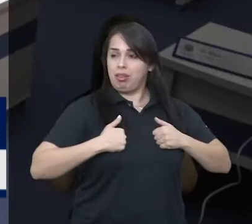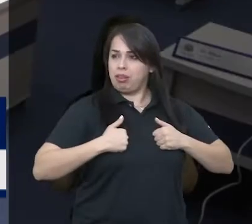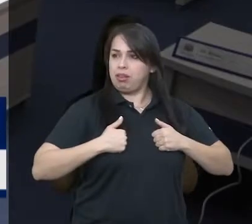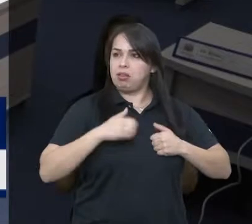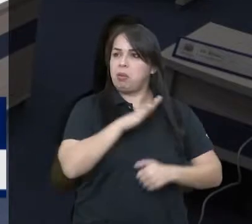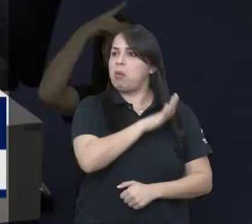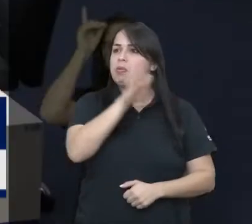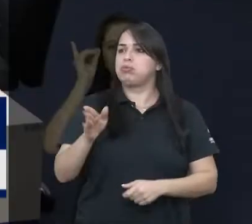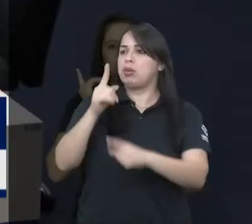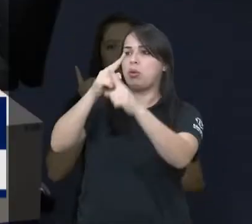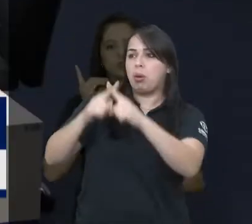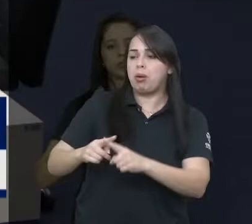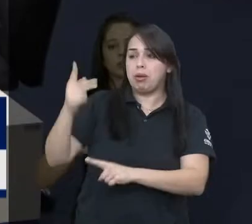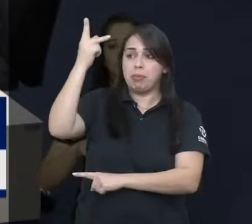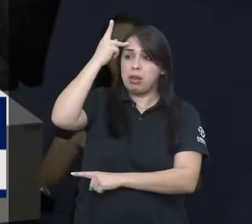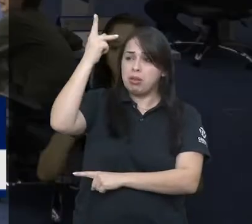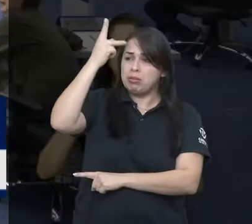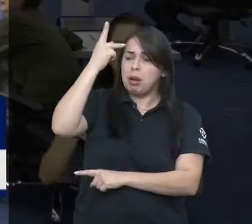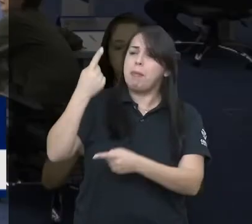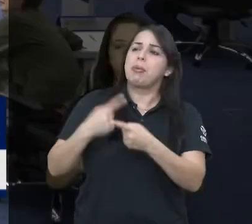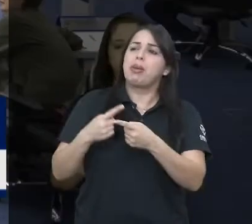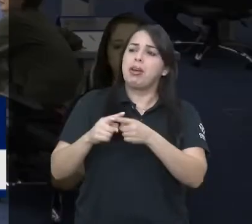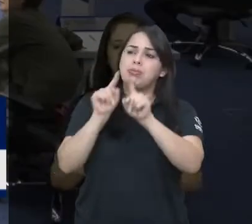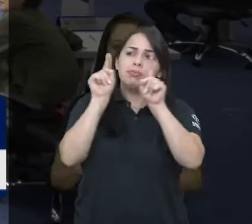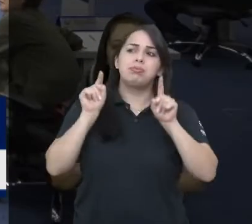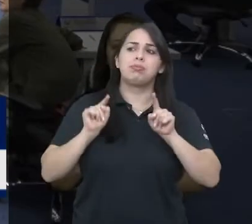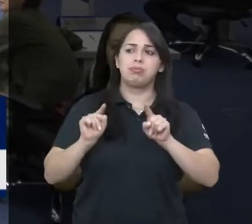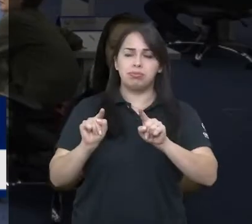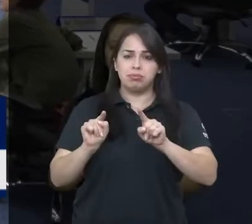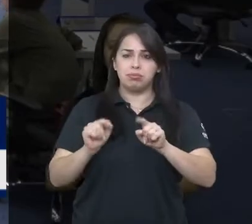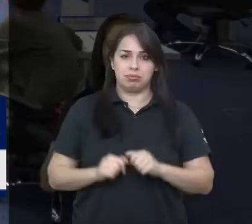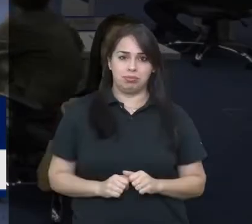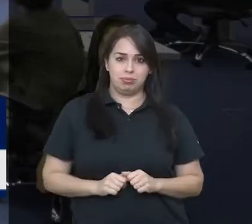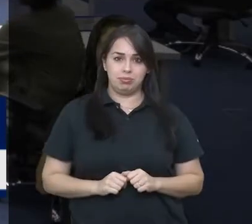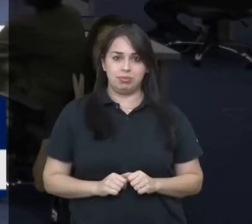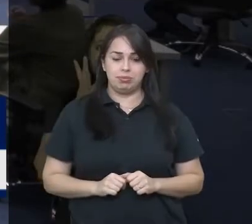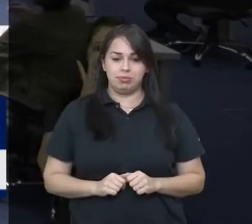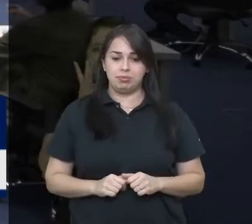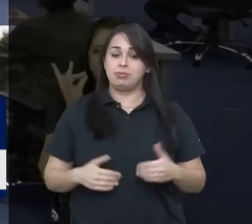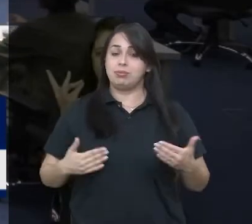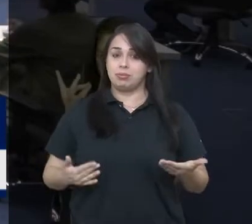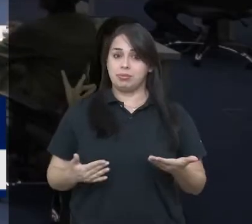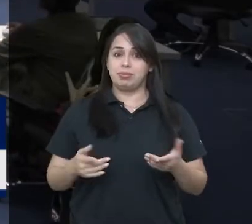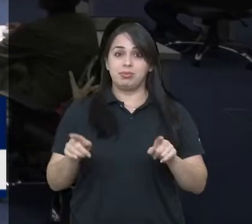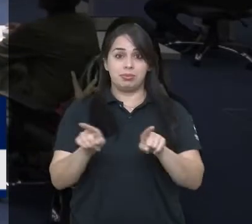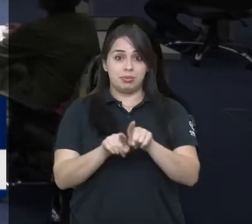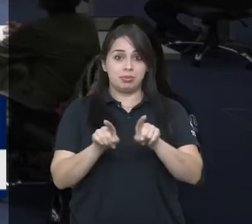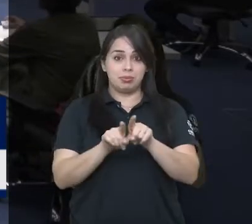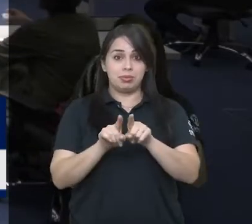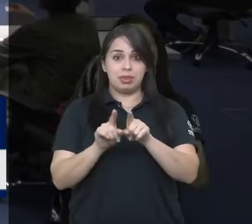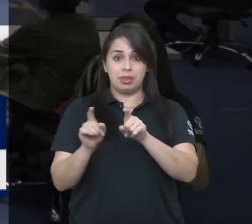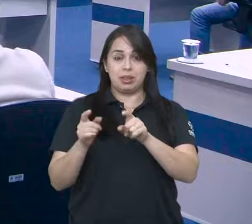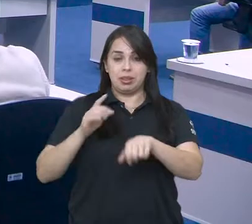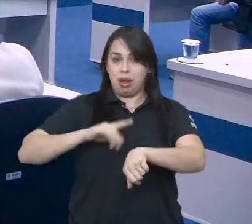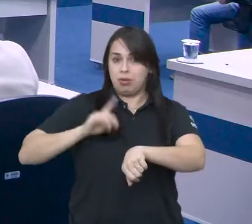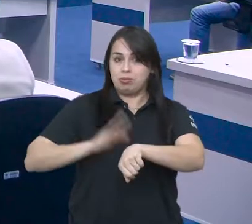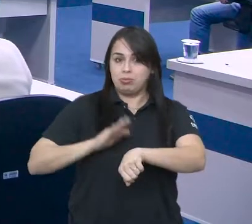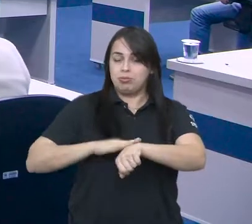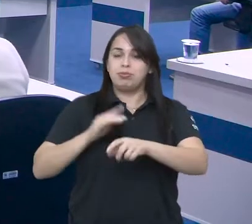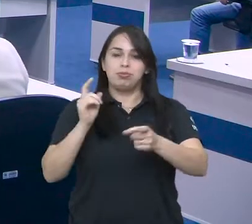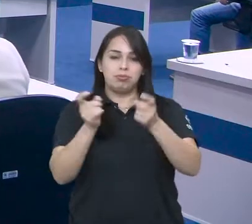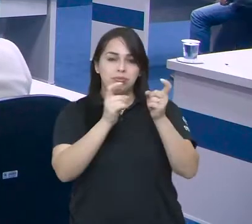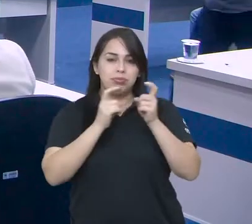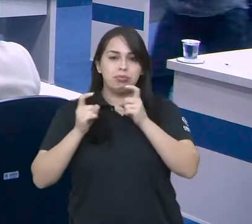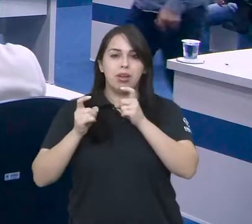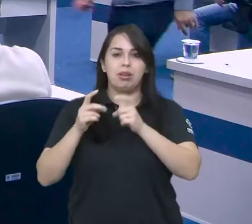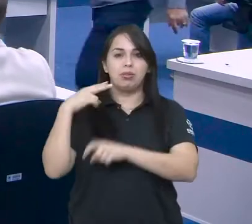atletas joseenses do projeto Atleta Cidadão no Campeonato Paulista de Futebol na categoria Sub-13. Ainda